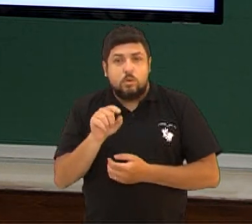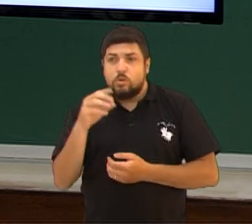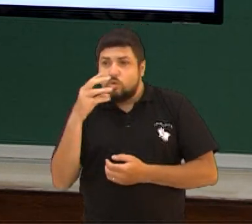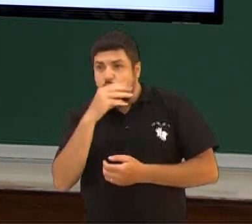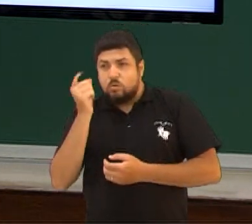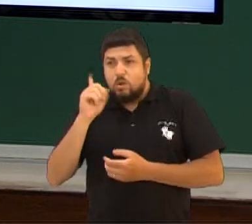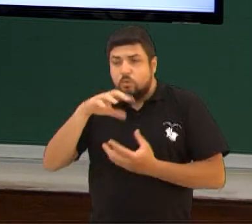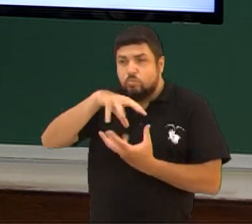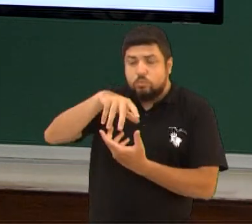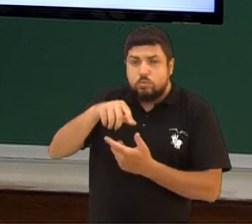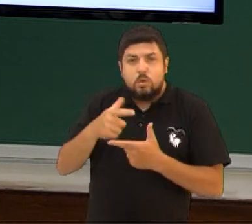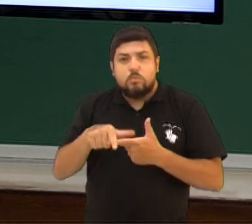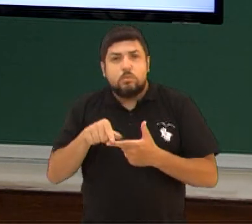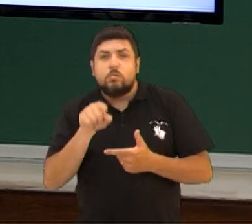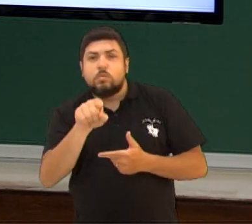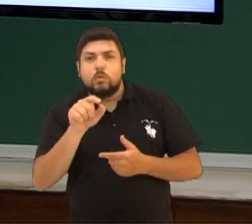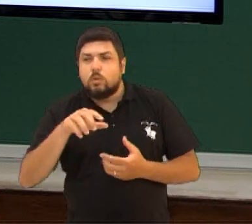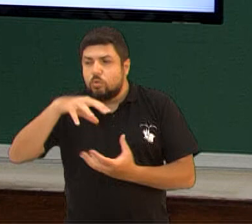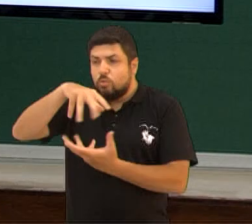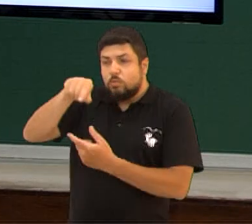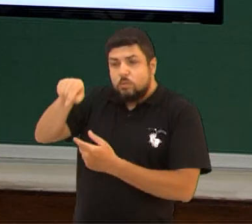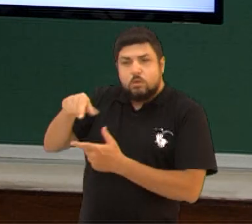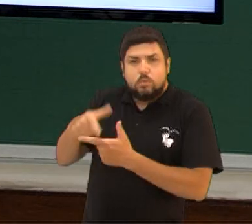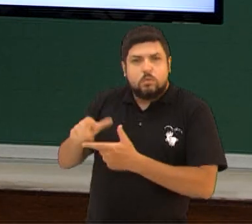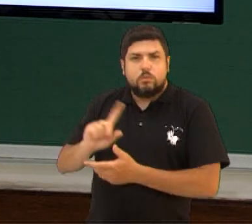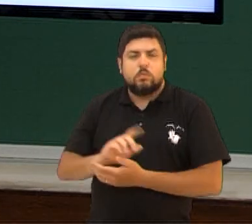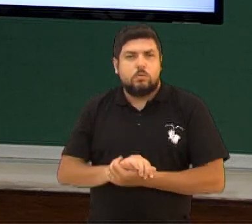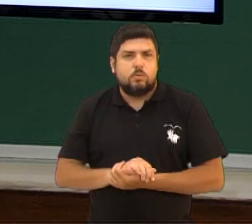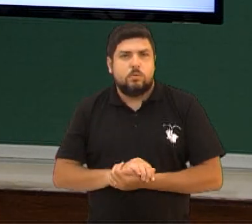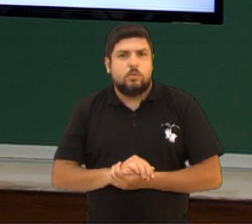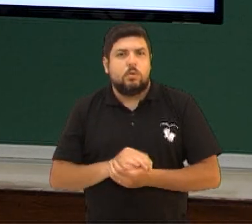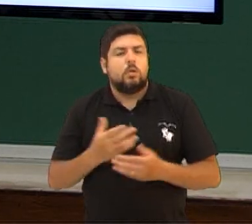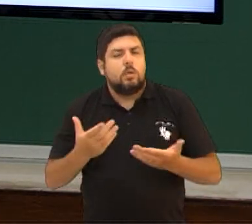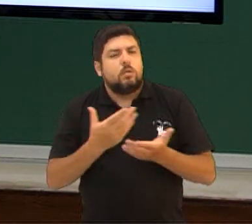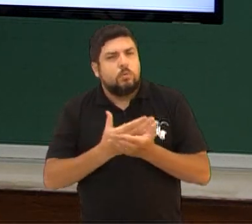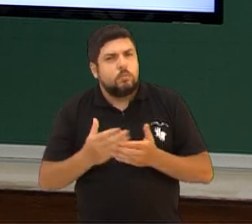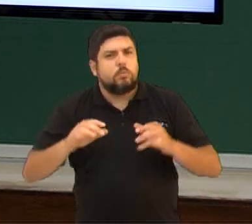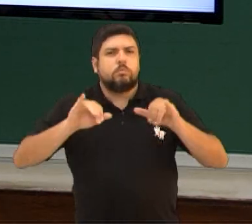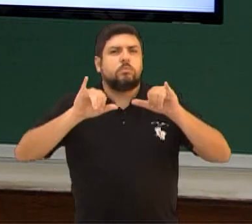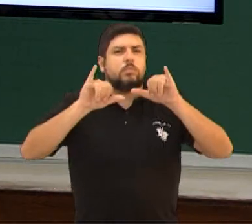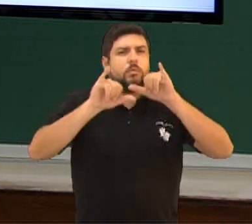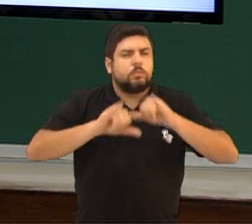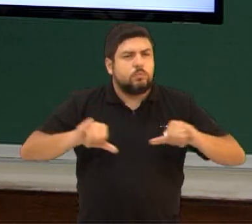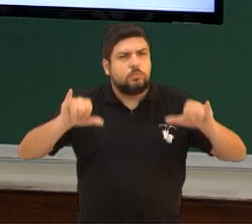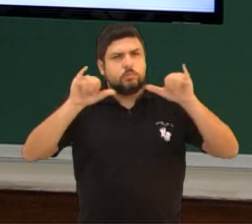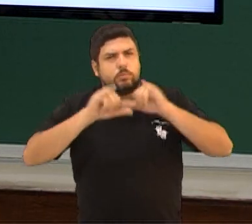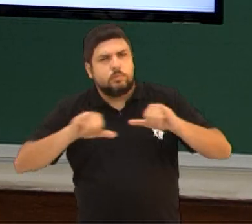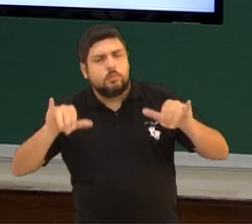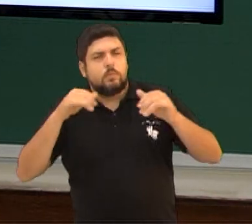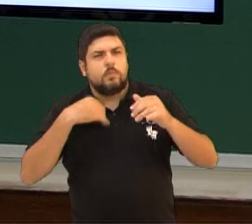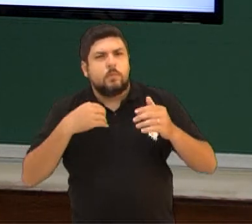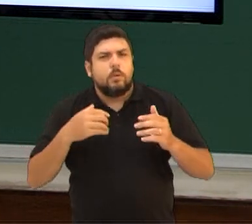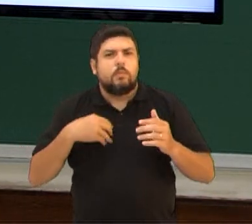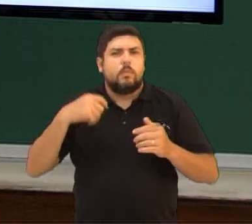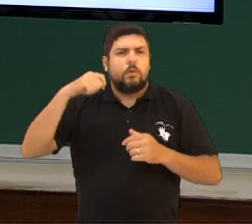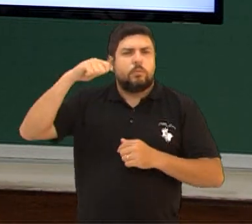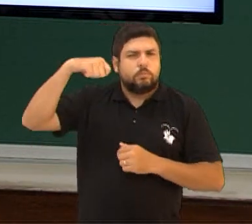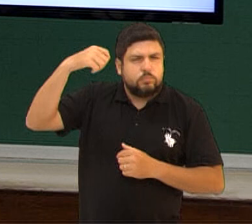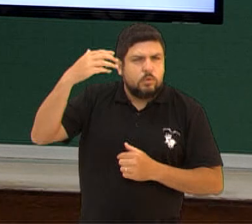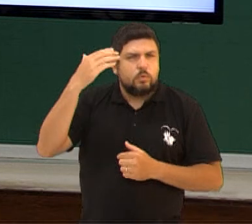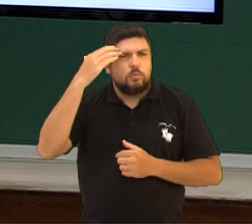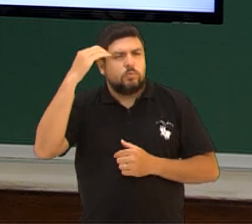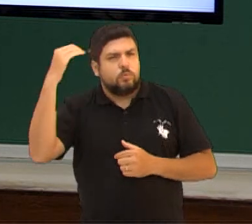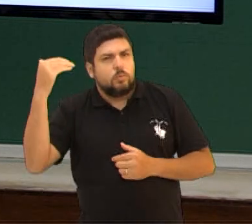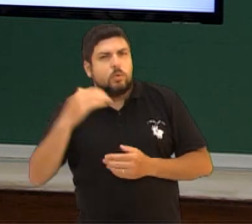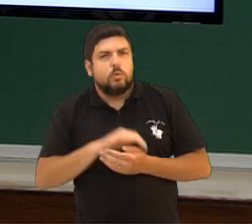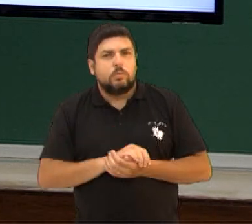o problema é você, não o mundo. Então eles vão fazendo aí através de propagandas, de atores de personagem, etc., vão